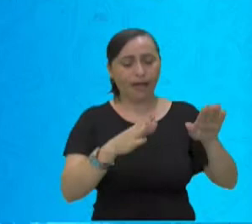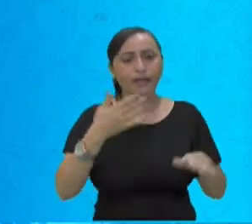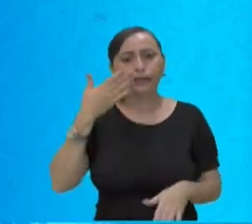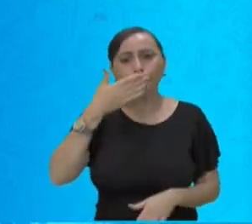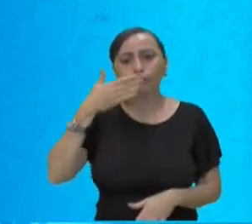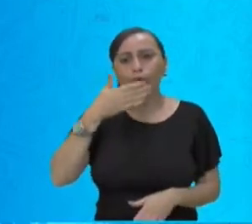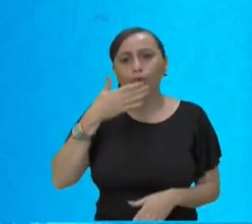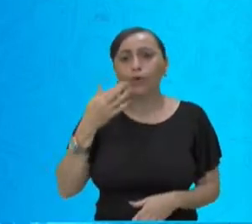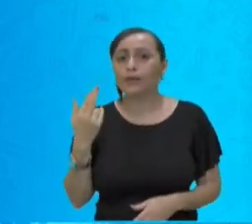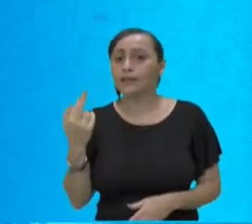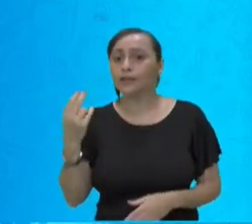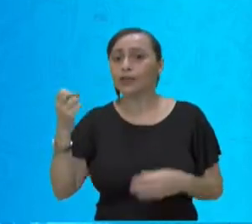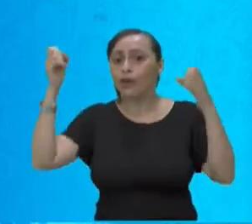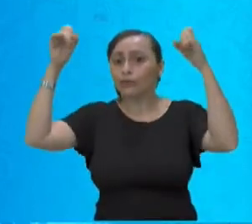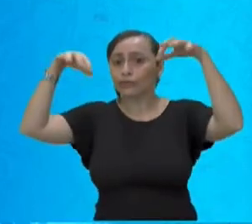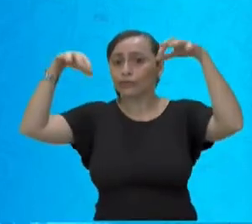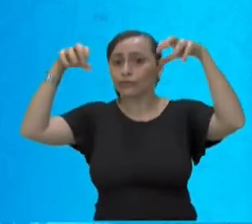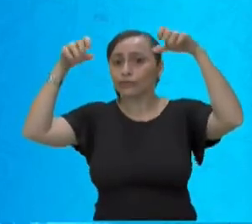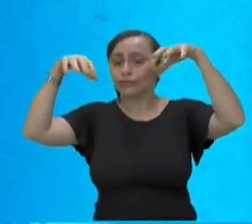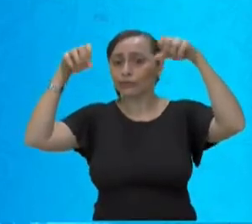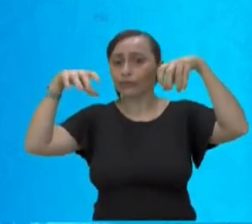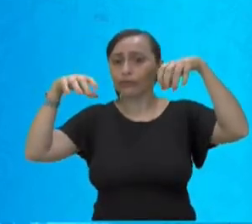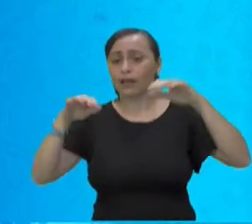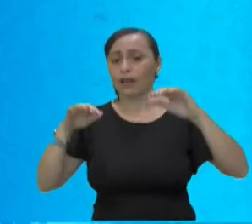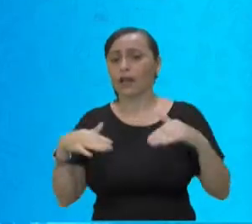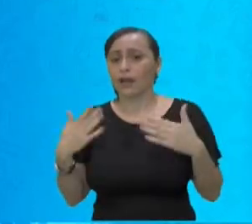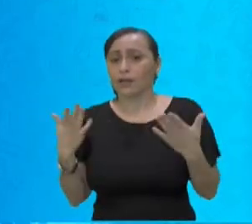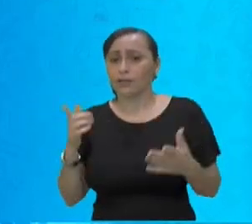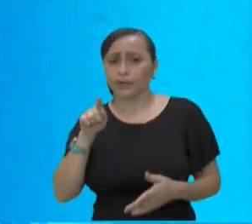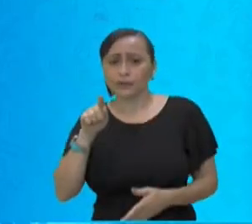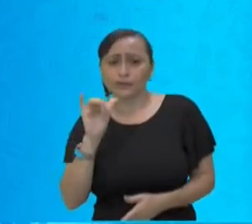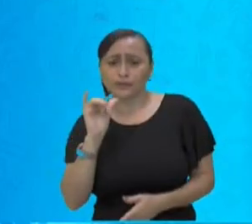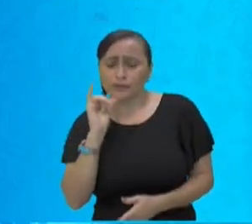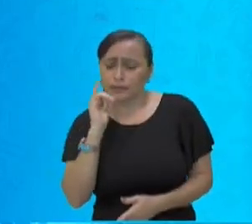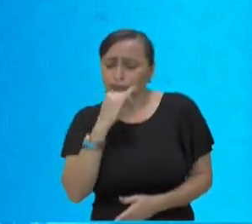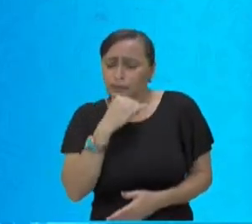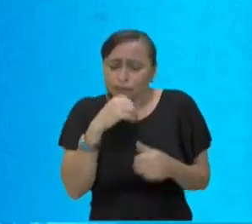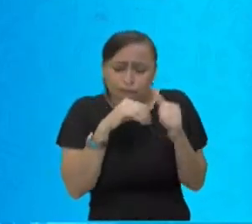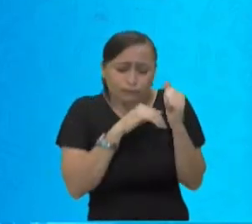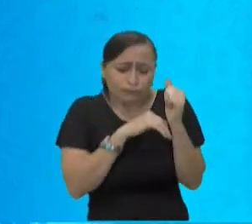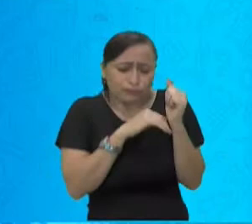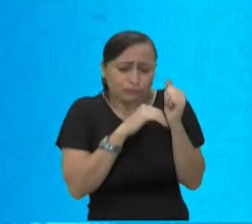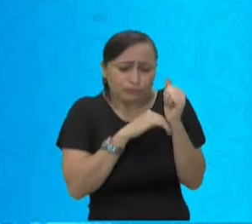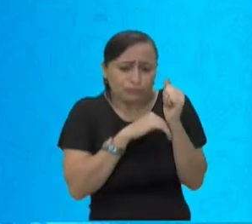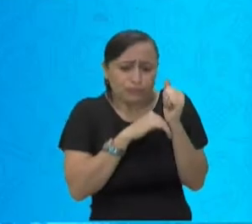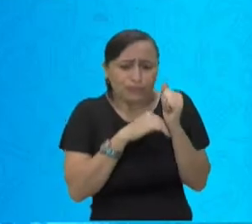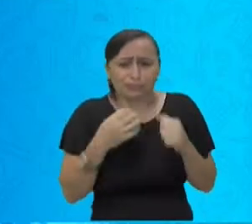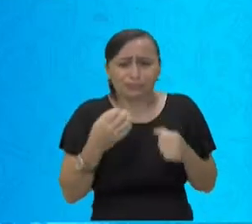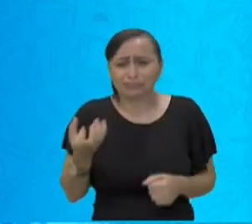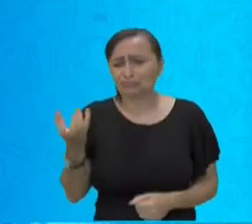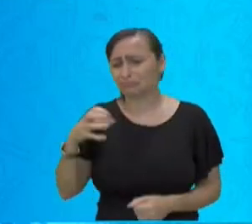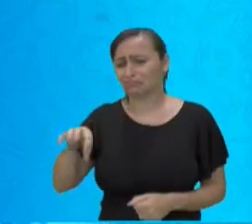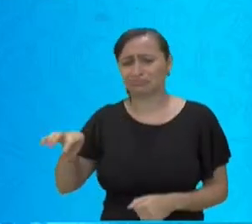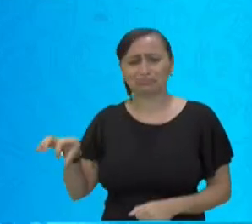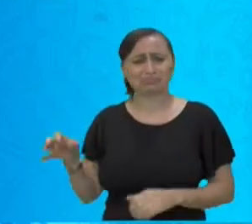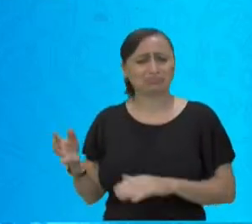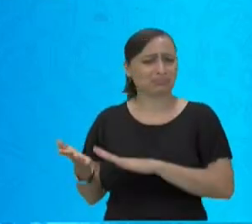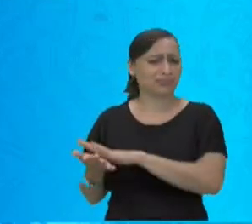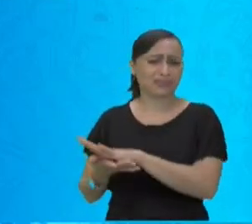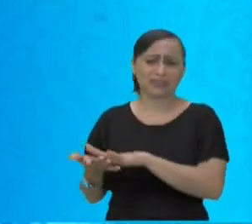triste você se esconde não tem vontade de fazer nada